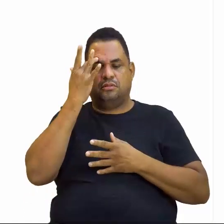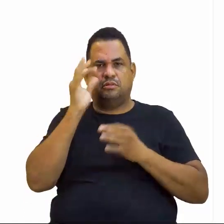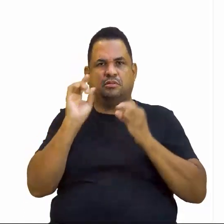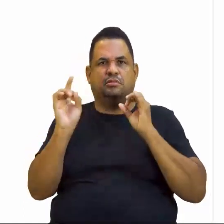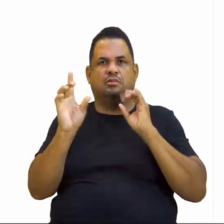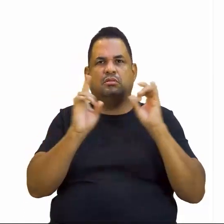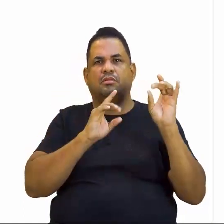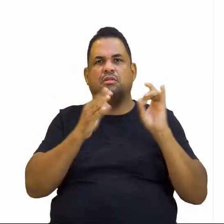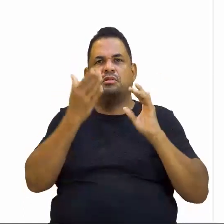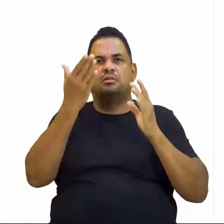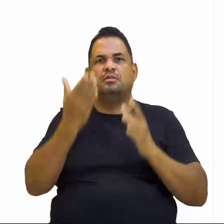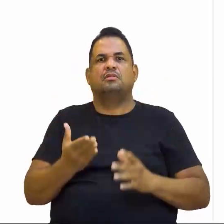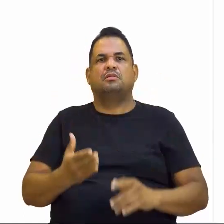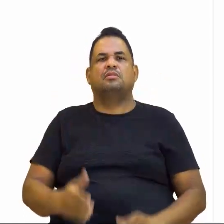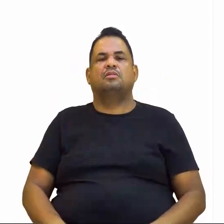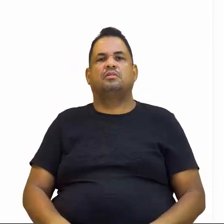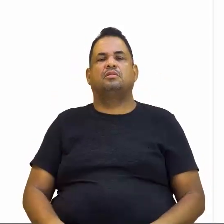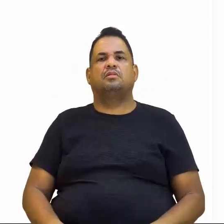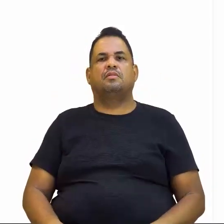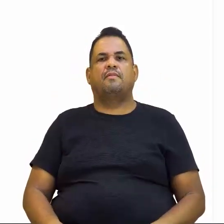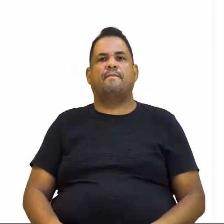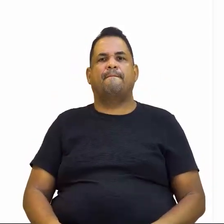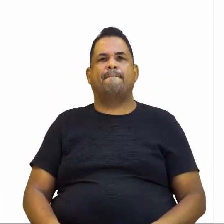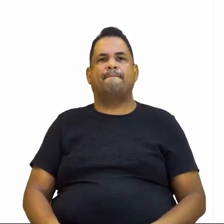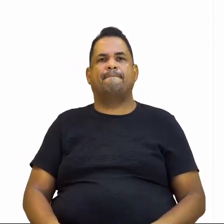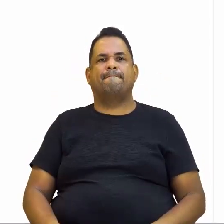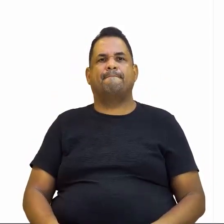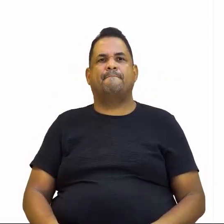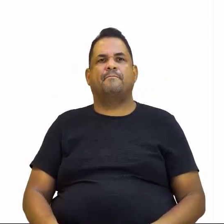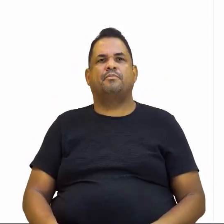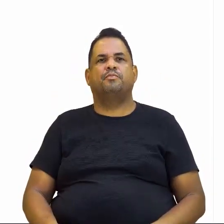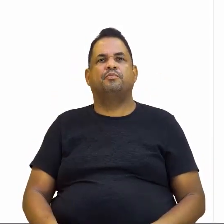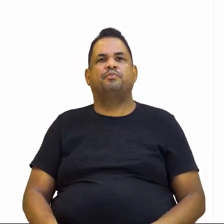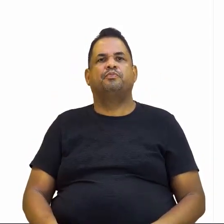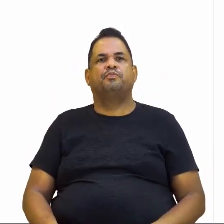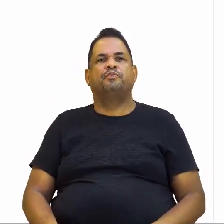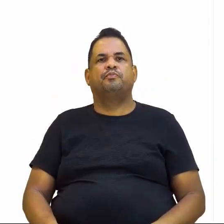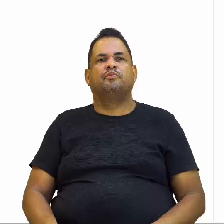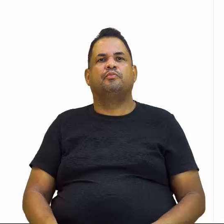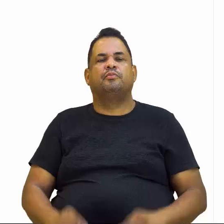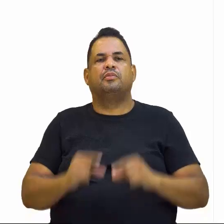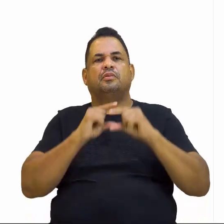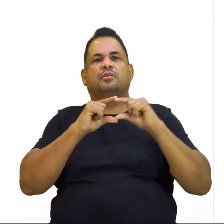cada um desses nossos coleguinhas. E aí as fórmulas ficam assim.